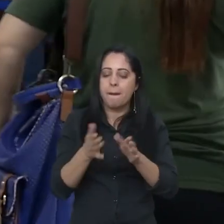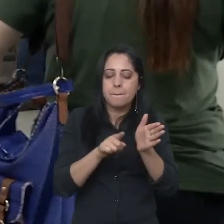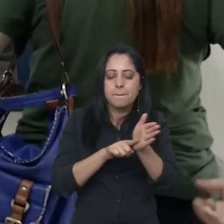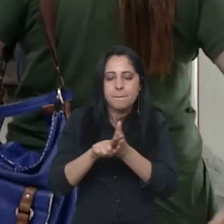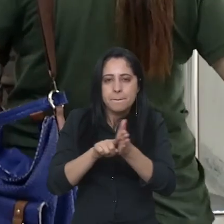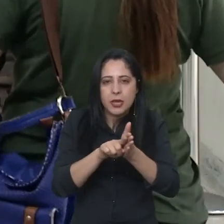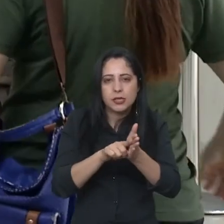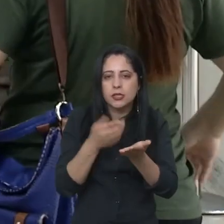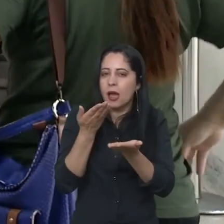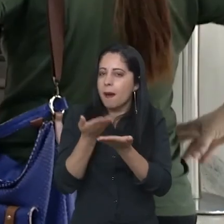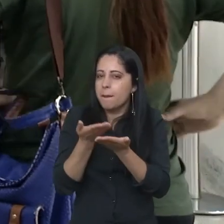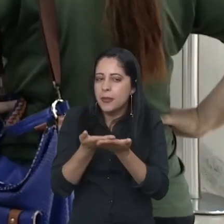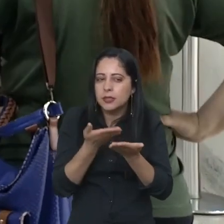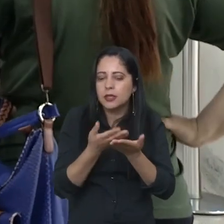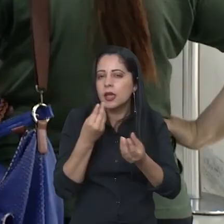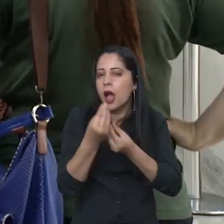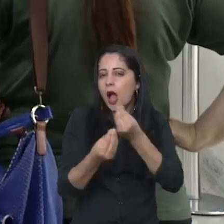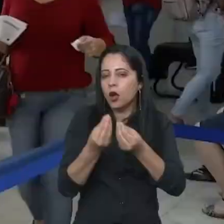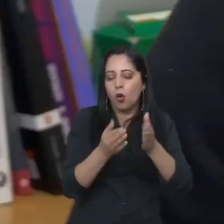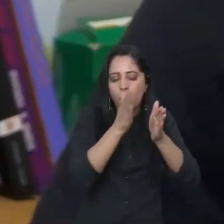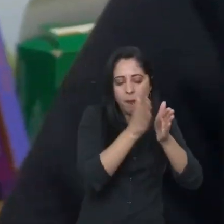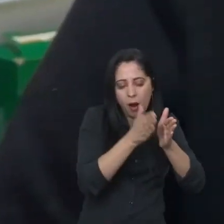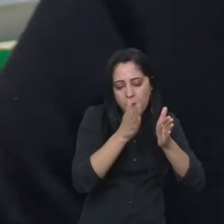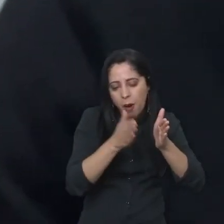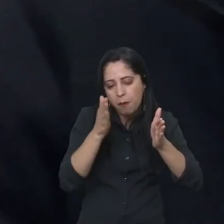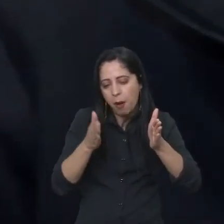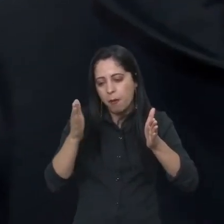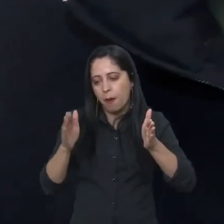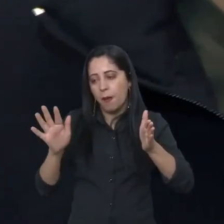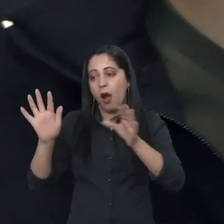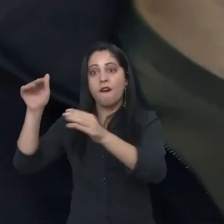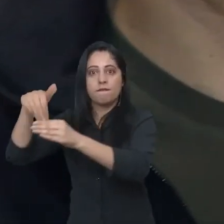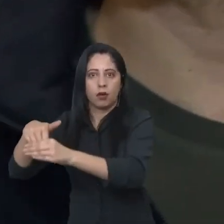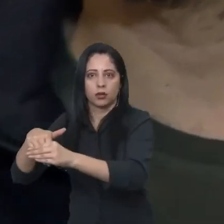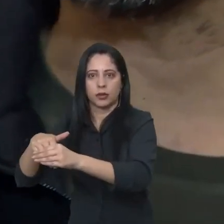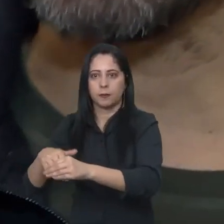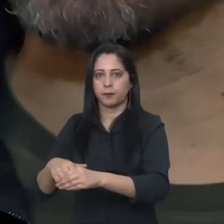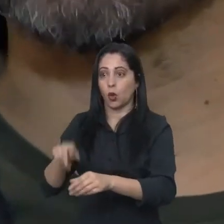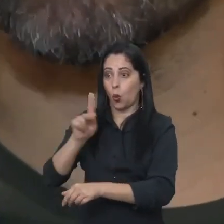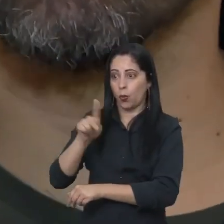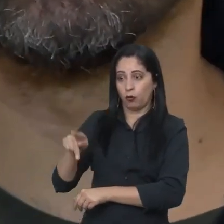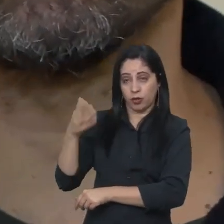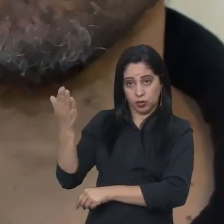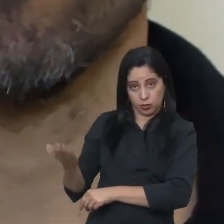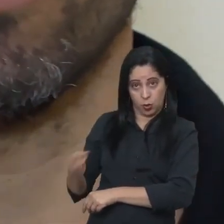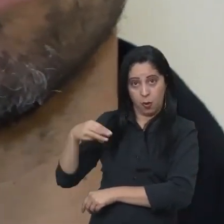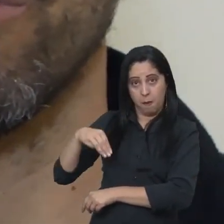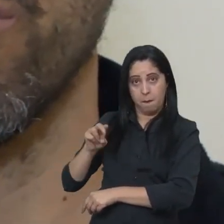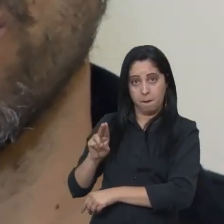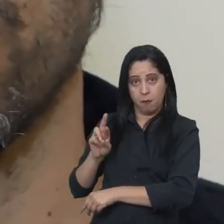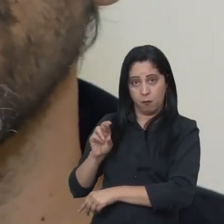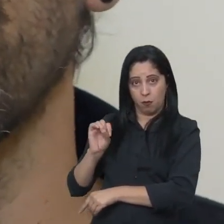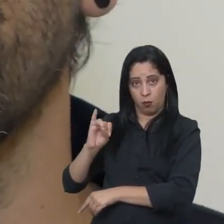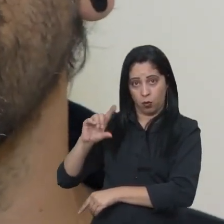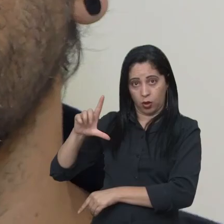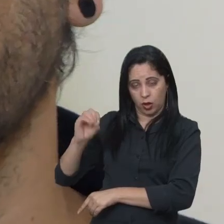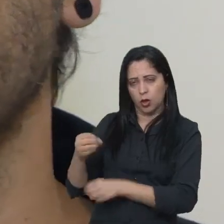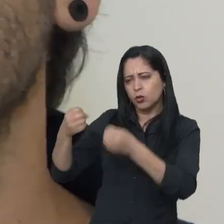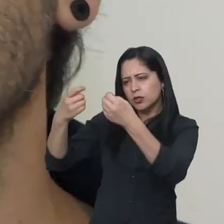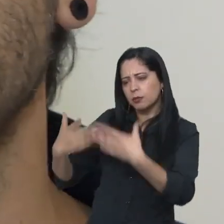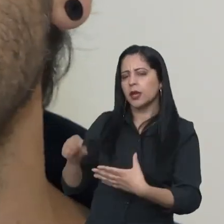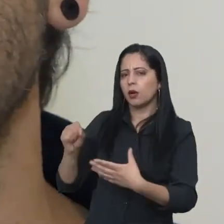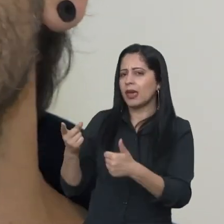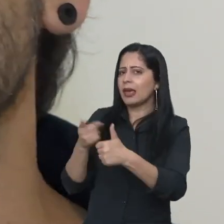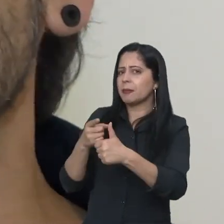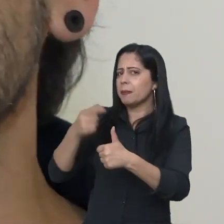mesmo estudar sobre o processo eleitoral. O professor Murilo explica que o primeiro passo para ter um voto consciente